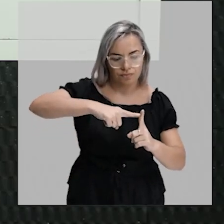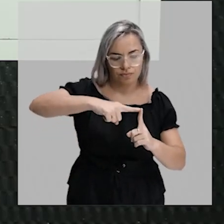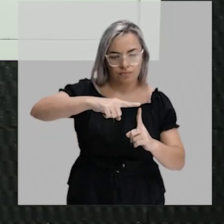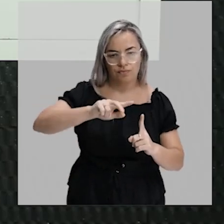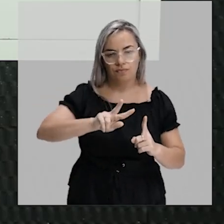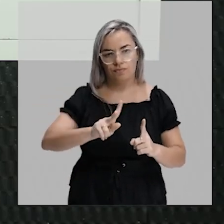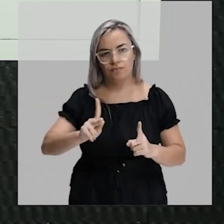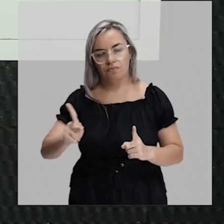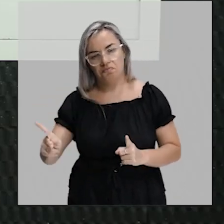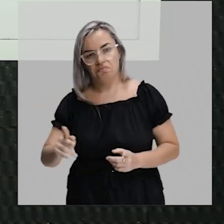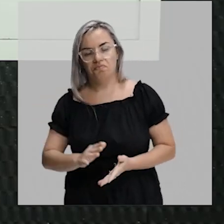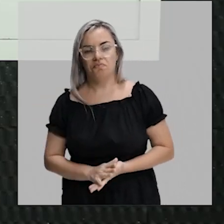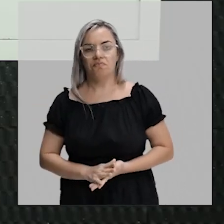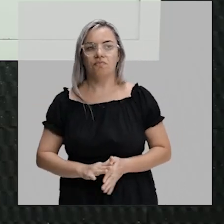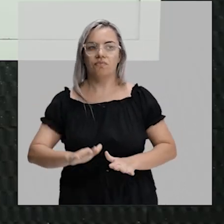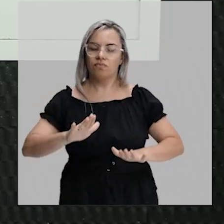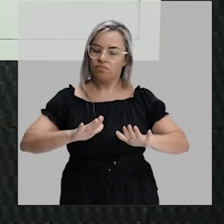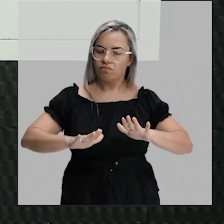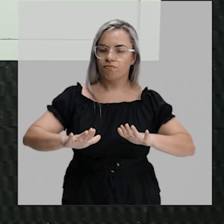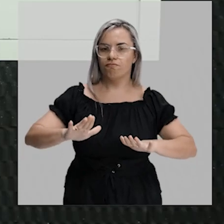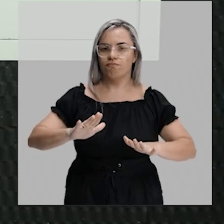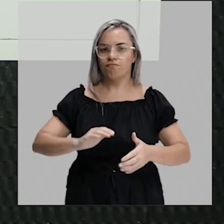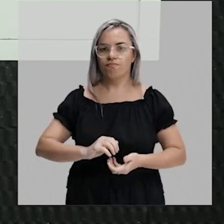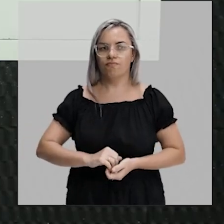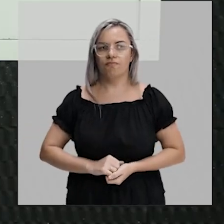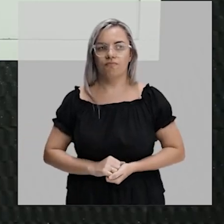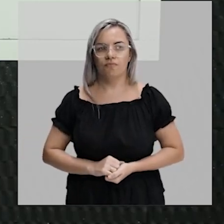isoterma, vai depender aí